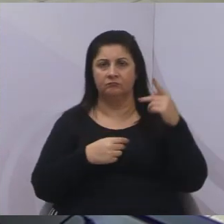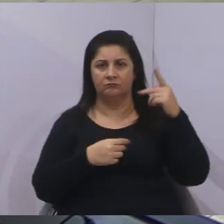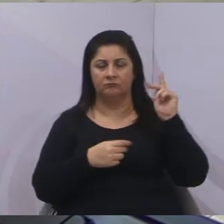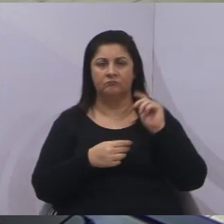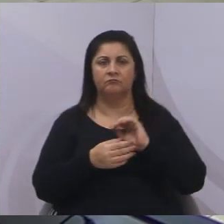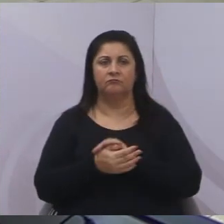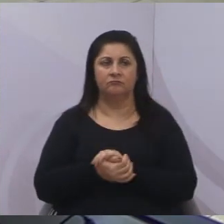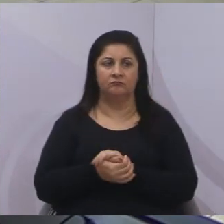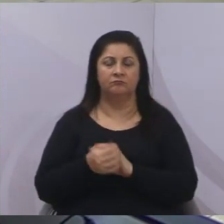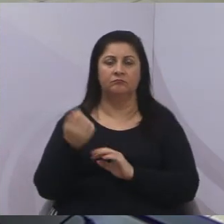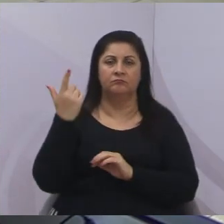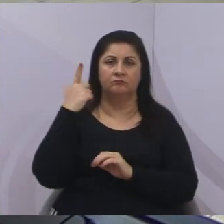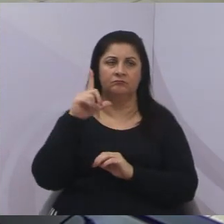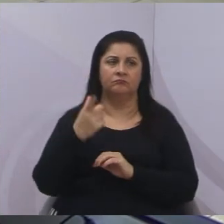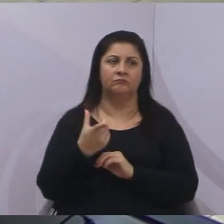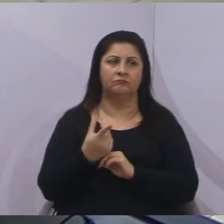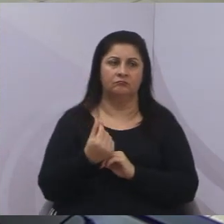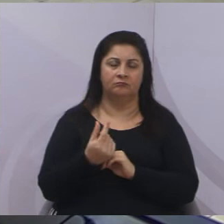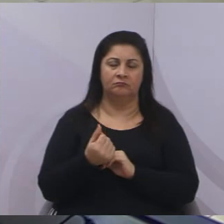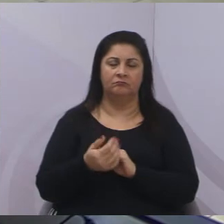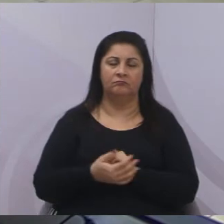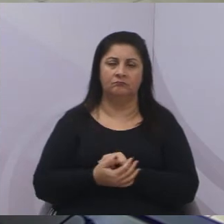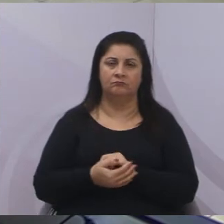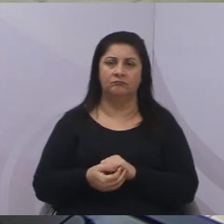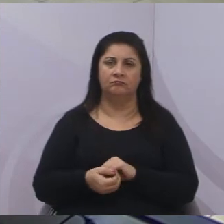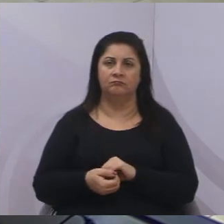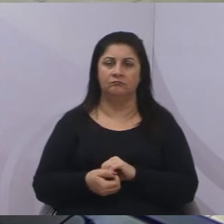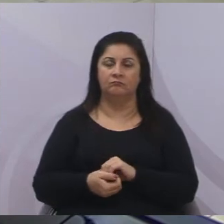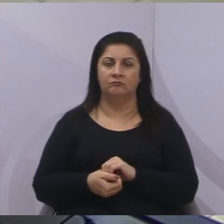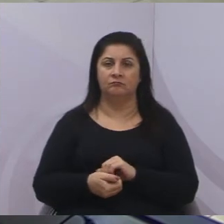Casa e em outras localidades também.